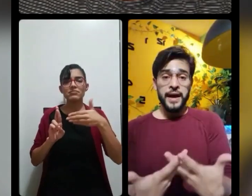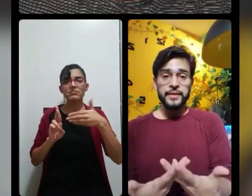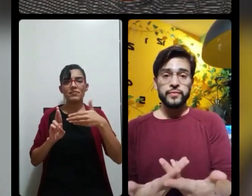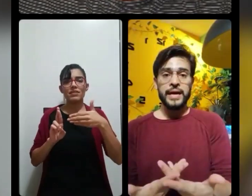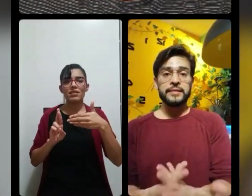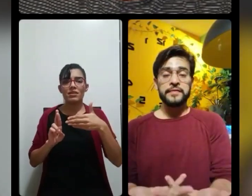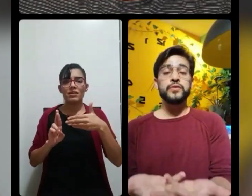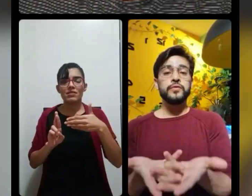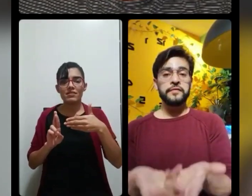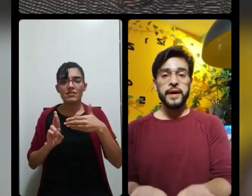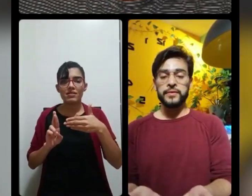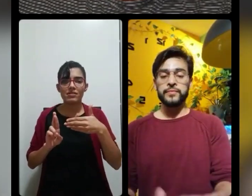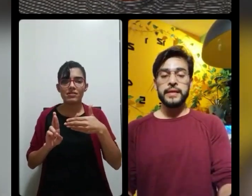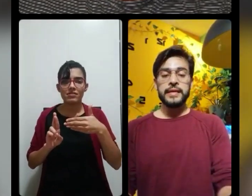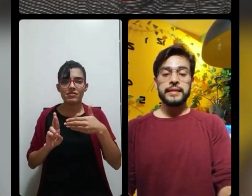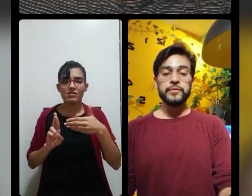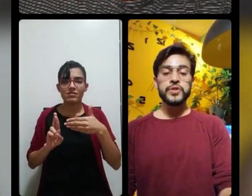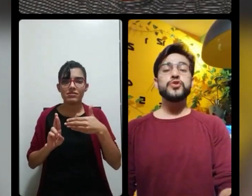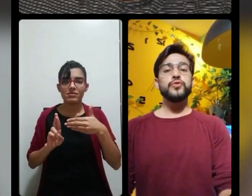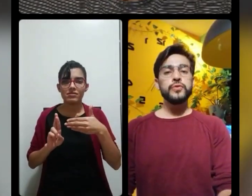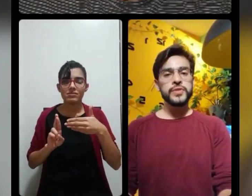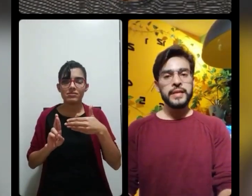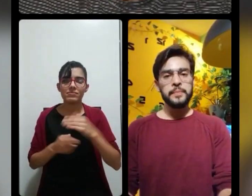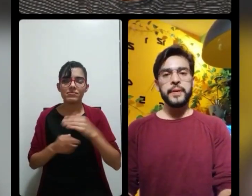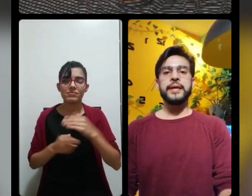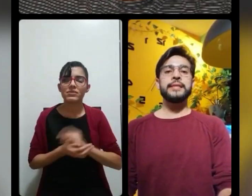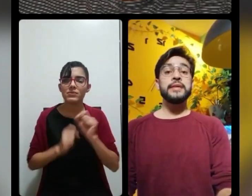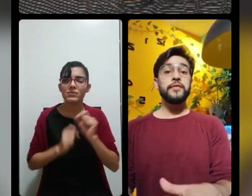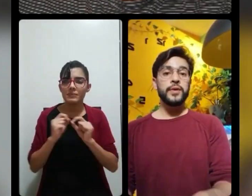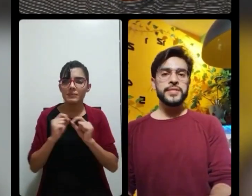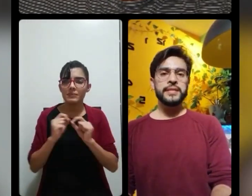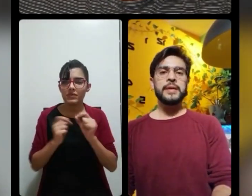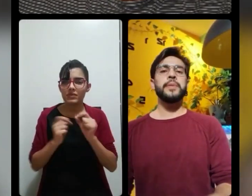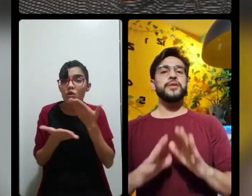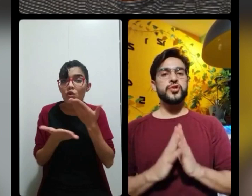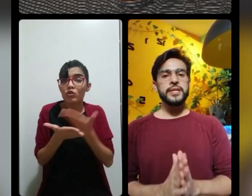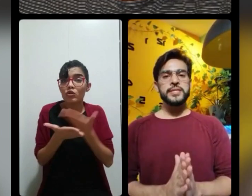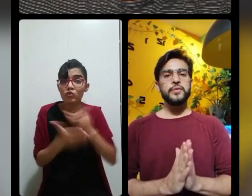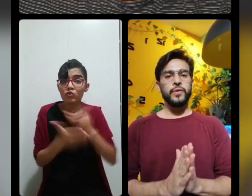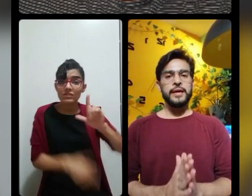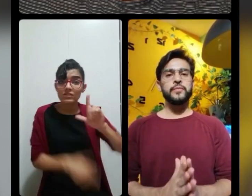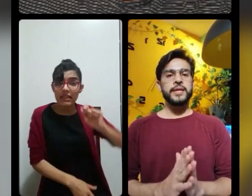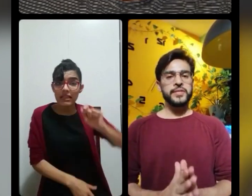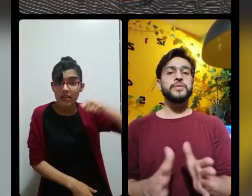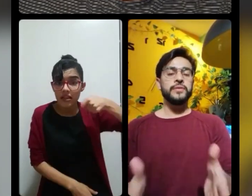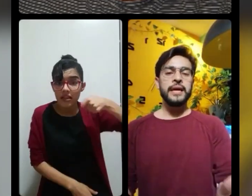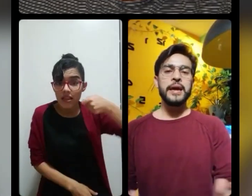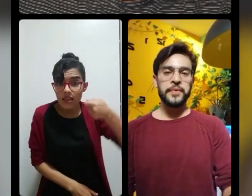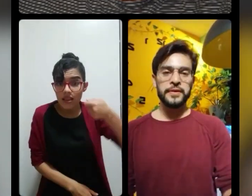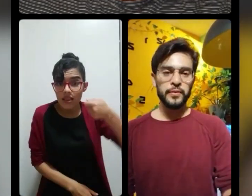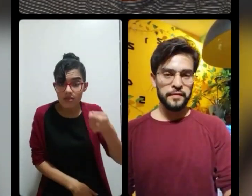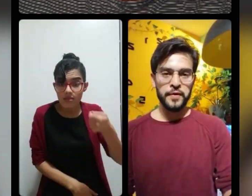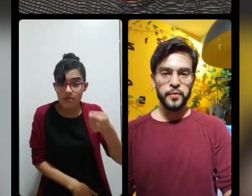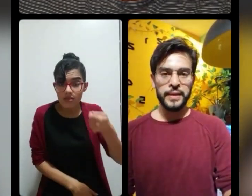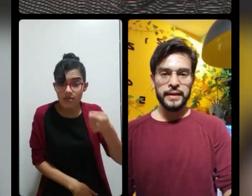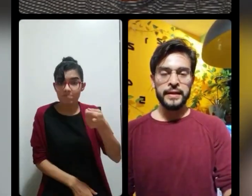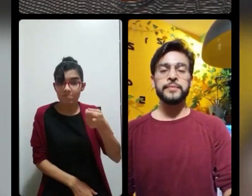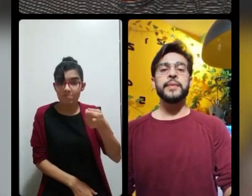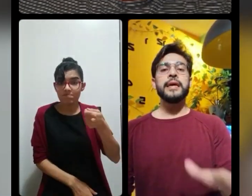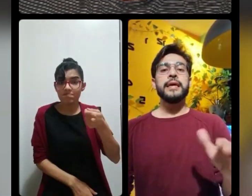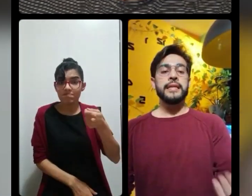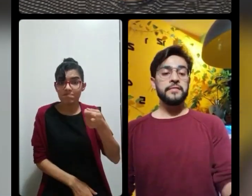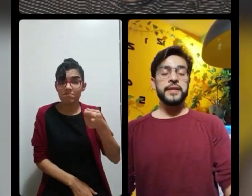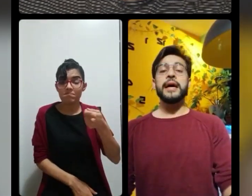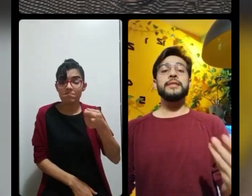do fato, advindo do fato, dos estudos de Lepé e da influência de Lepé já circular no Brasil na época em que o livro foi